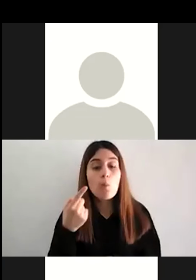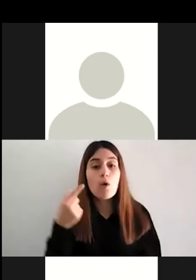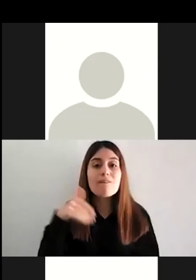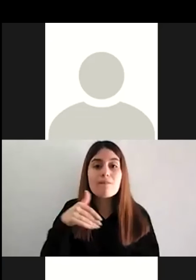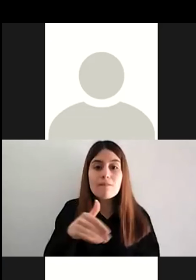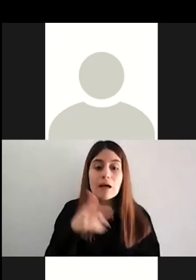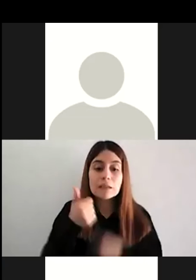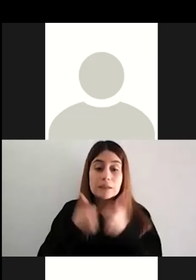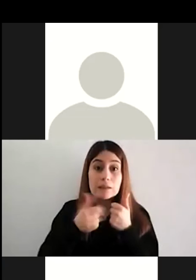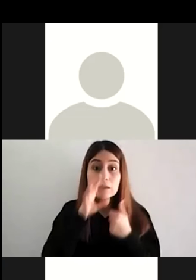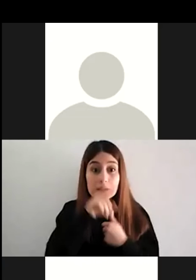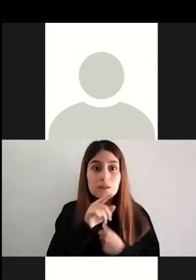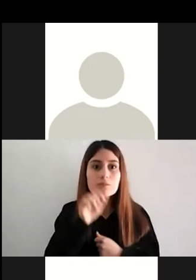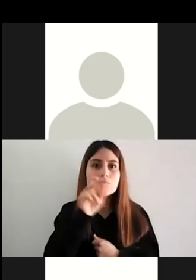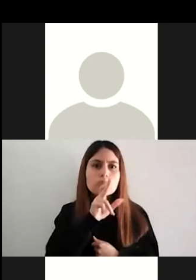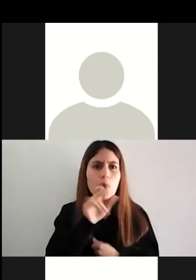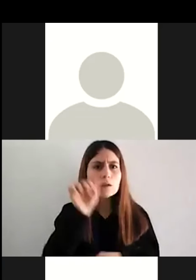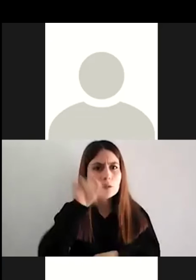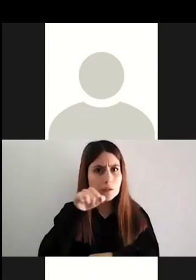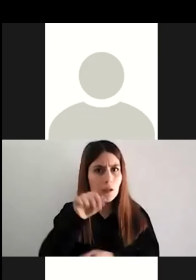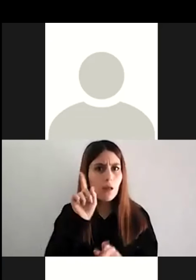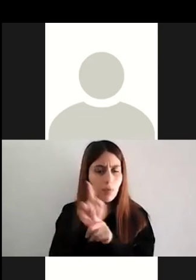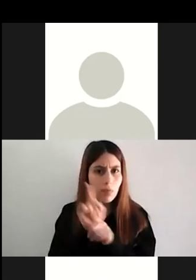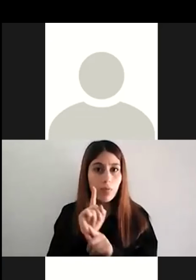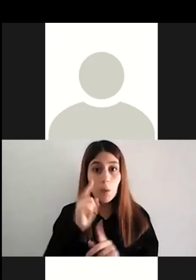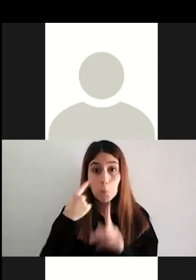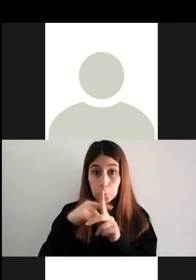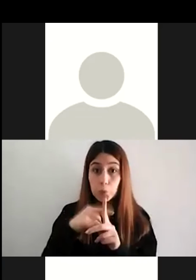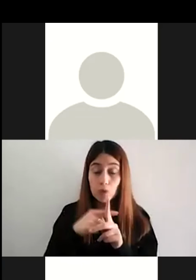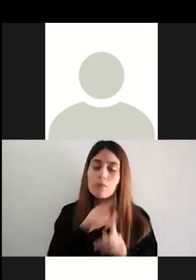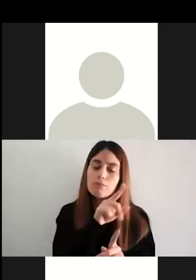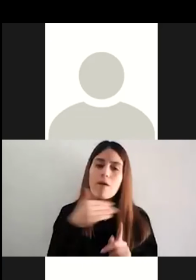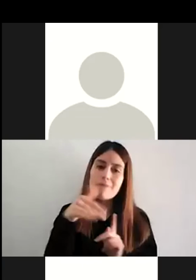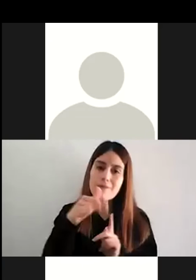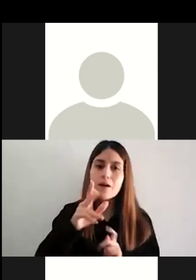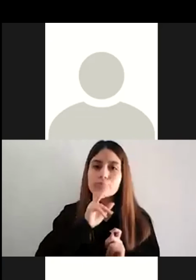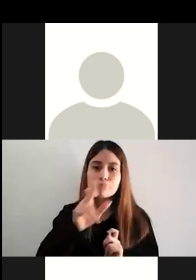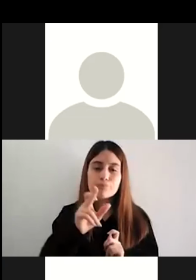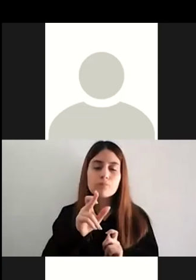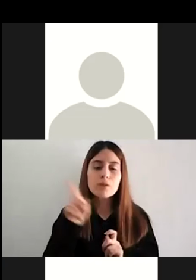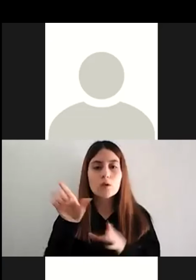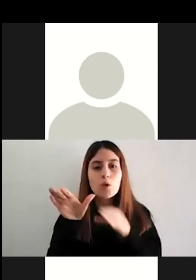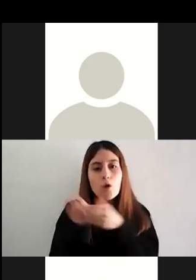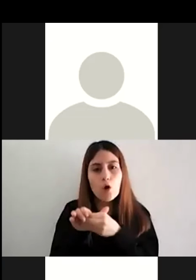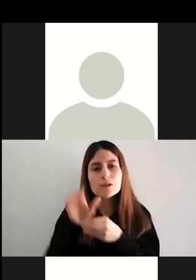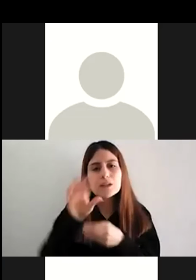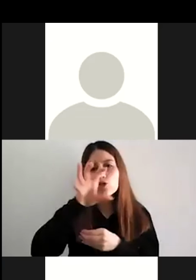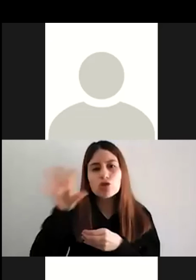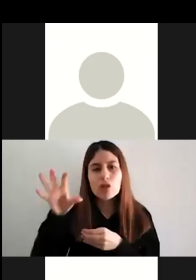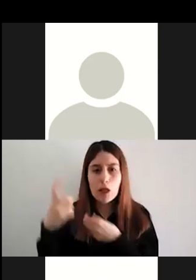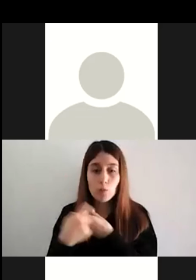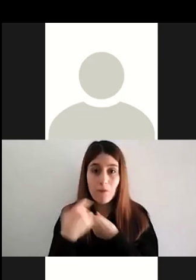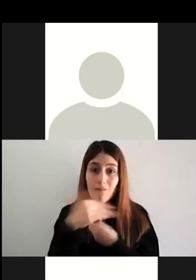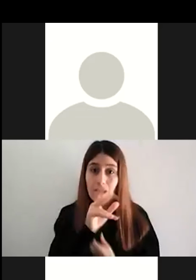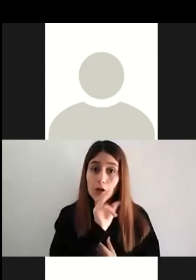as candidaturas continuarem com parecer favorável, irão ser submetidos a parecer do Conselho dos Estados-Membros.